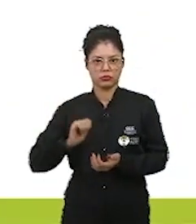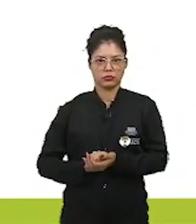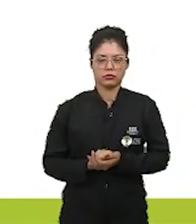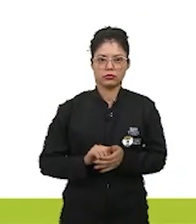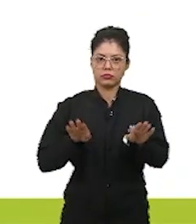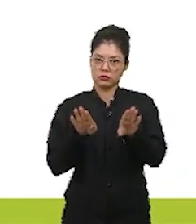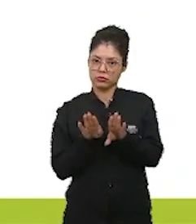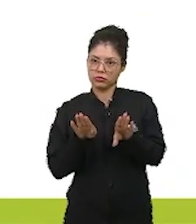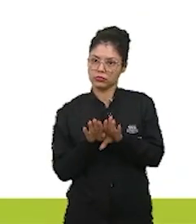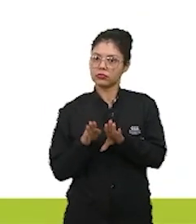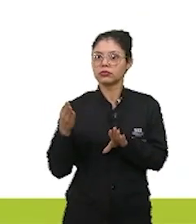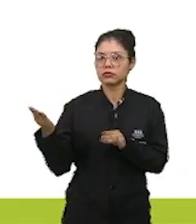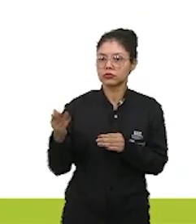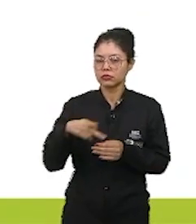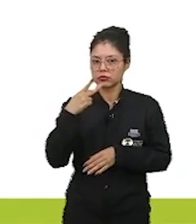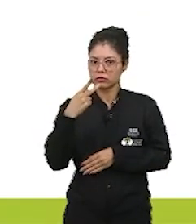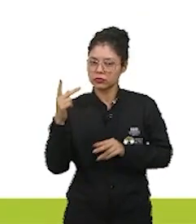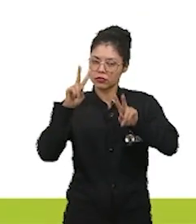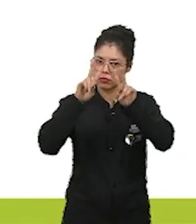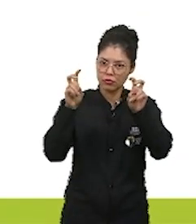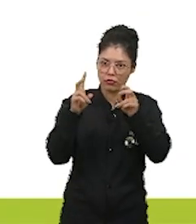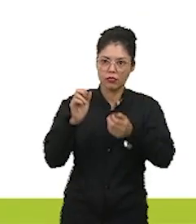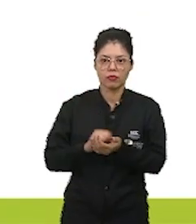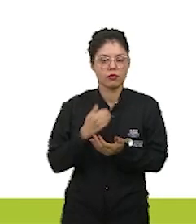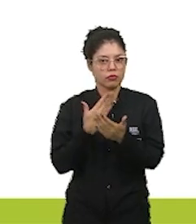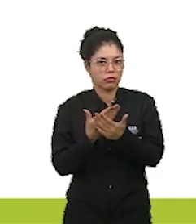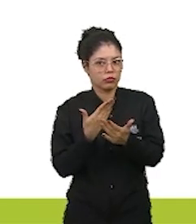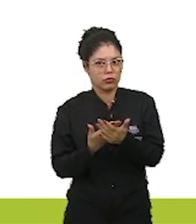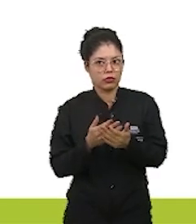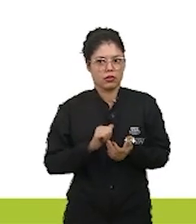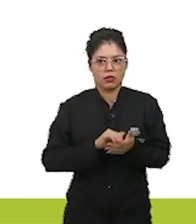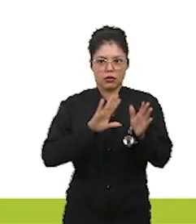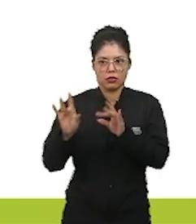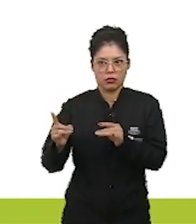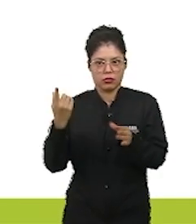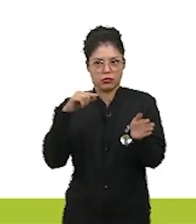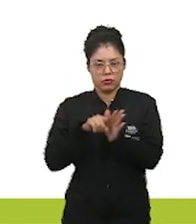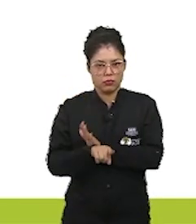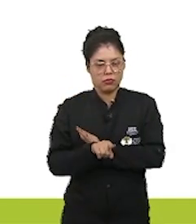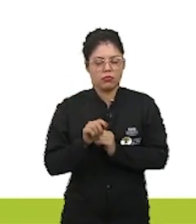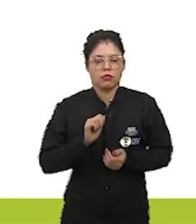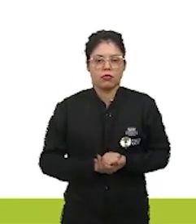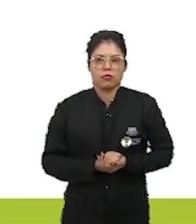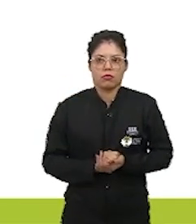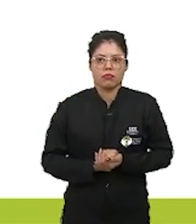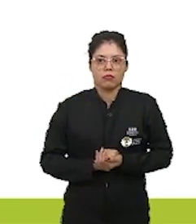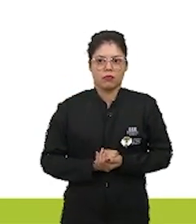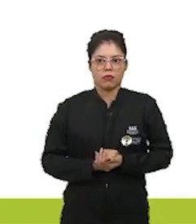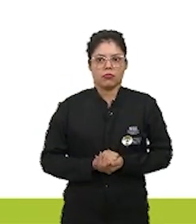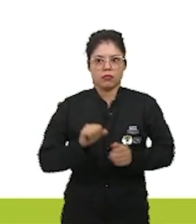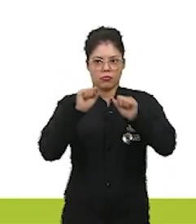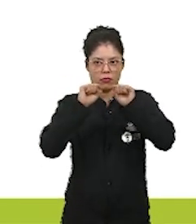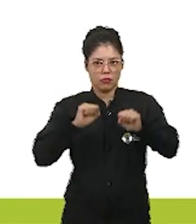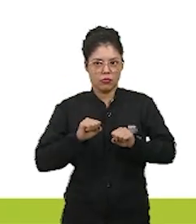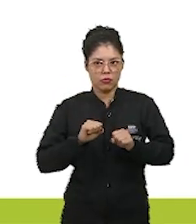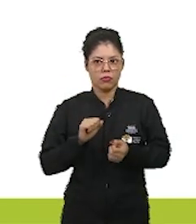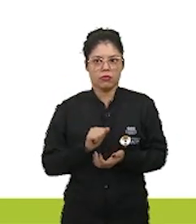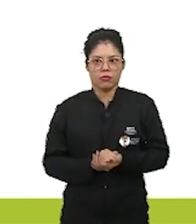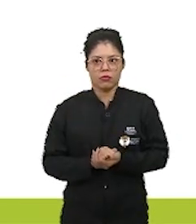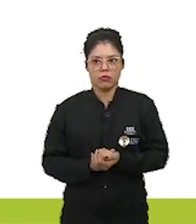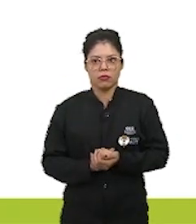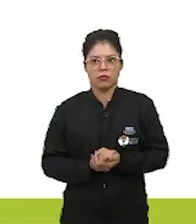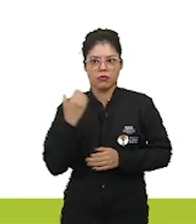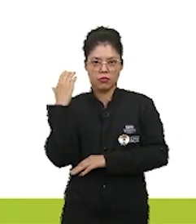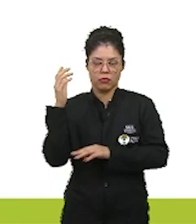Para começar a falar sobre o estudo das rochas, eu trouxe aqui para vocês uma questão do Sistemas Farias-Brito,